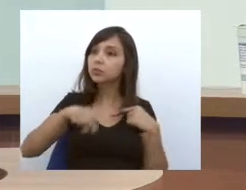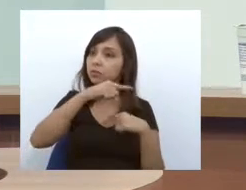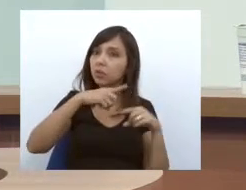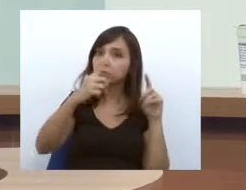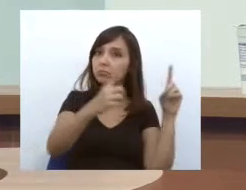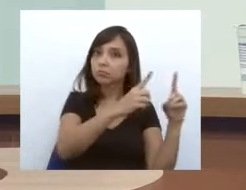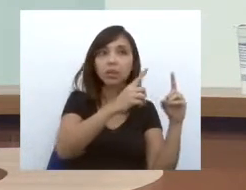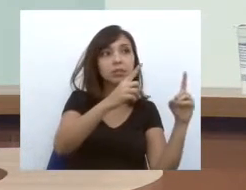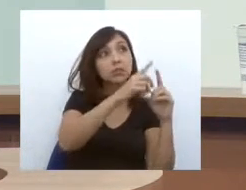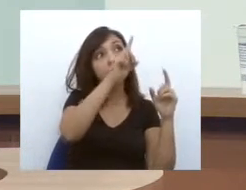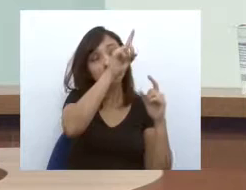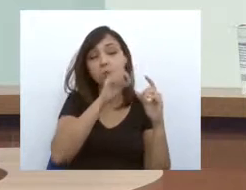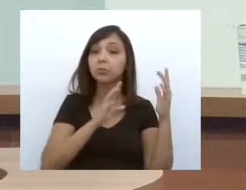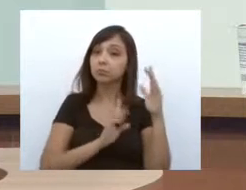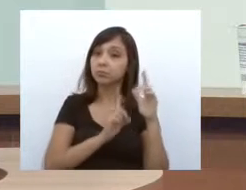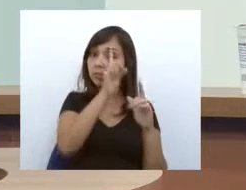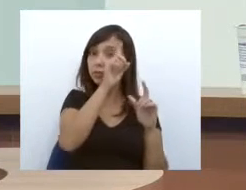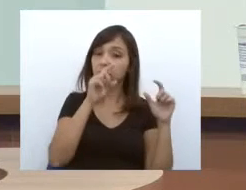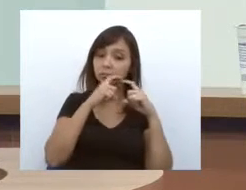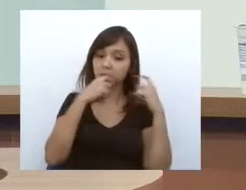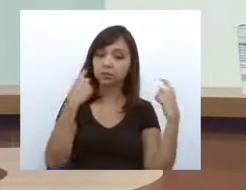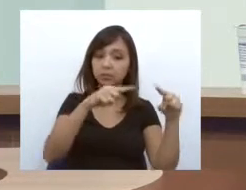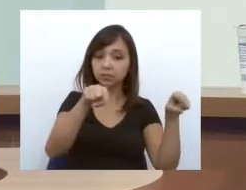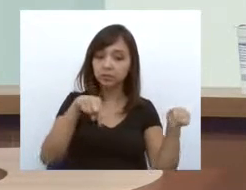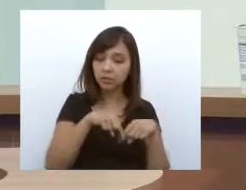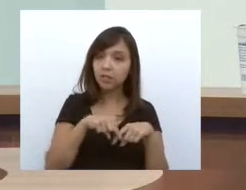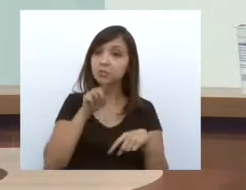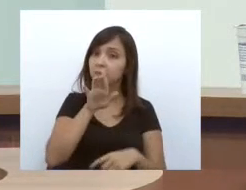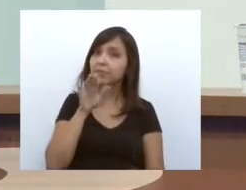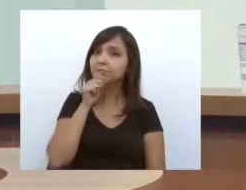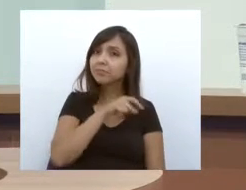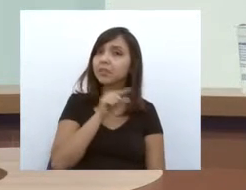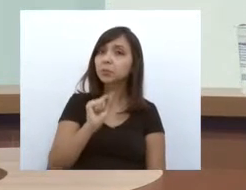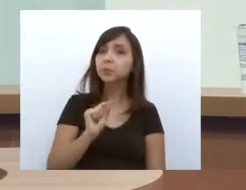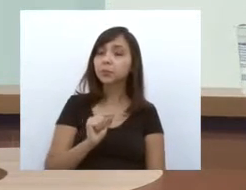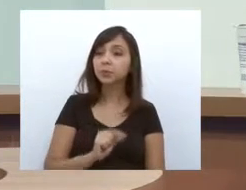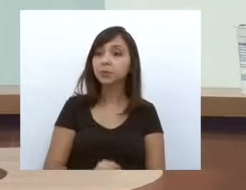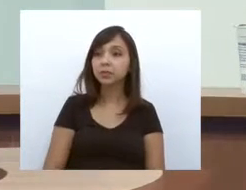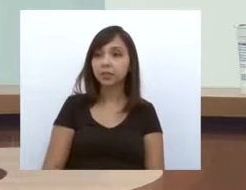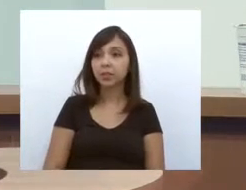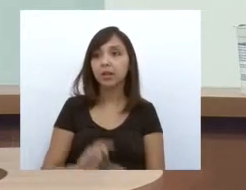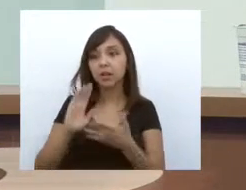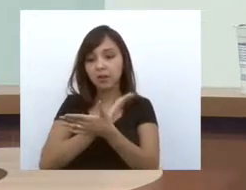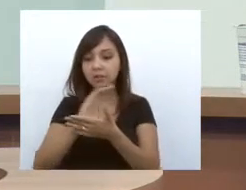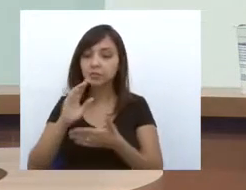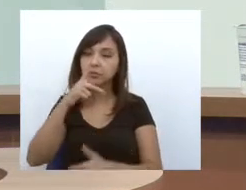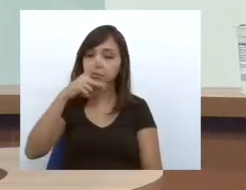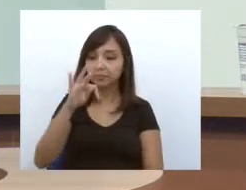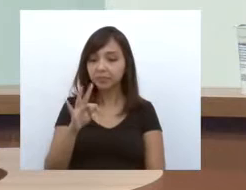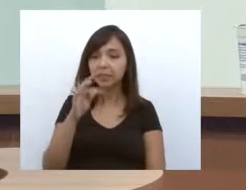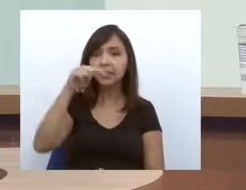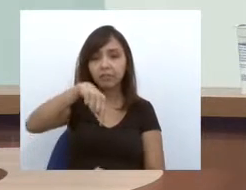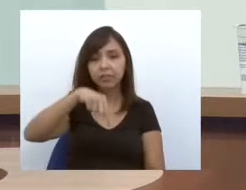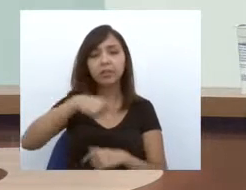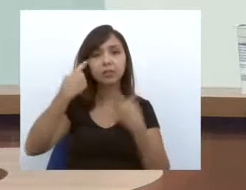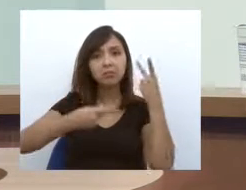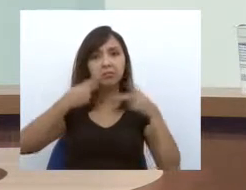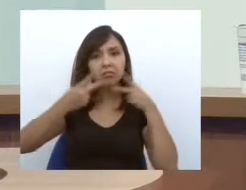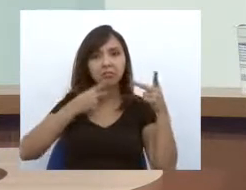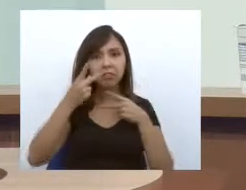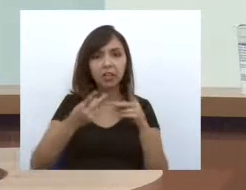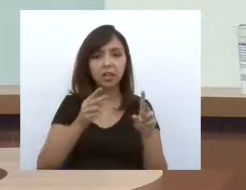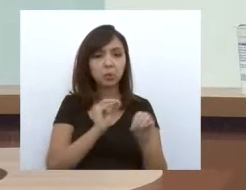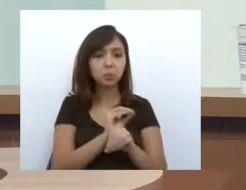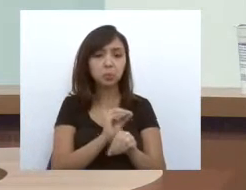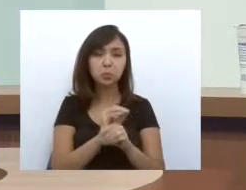atendemos a comissão lá em cima. E aí o que eu acho mais engraçado, tá? Quando os petistas vêm na tribuna falar do governo do estado, que não